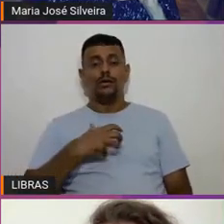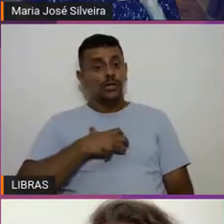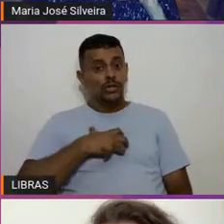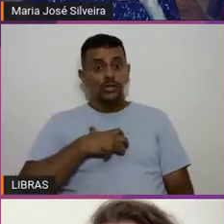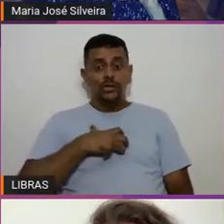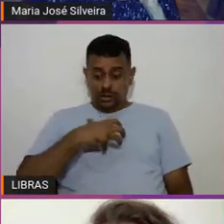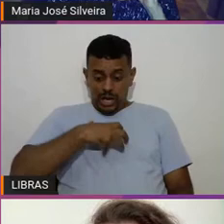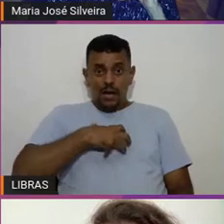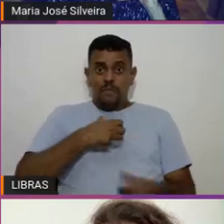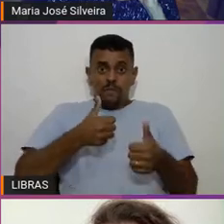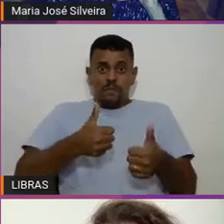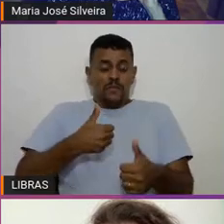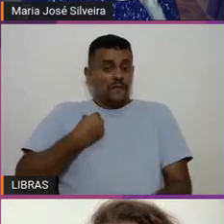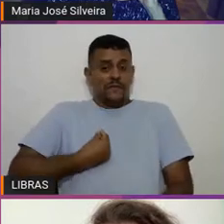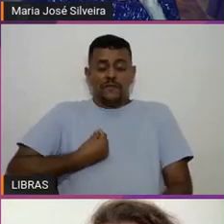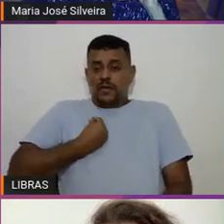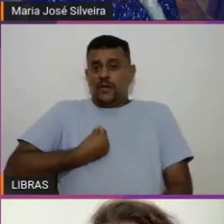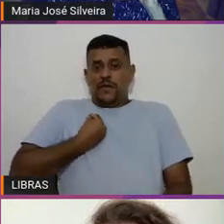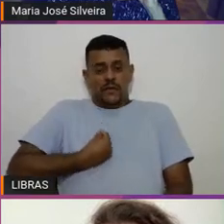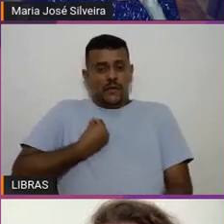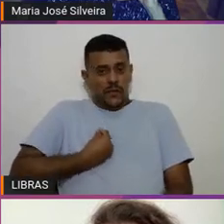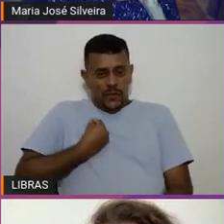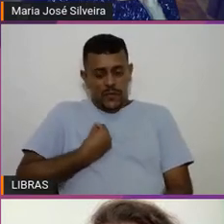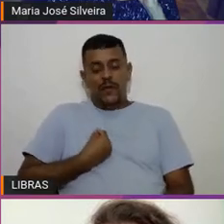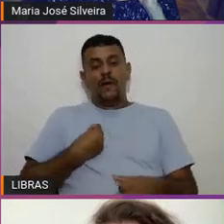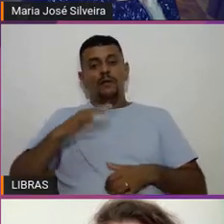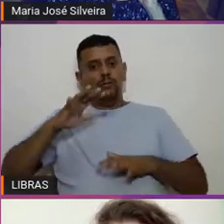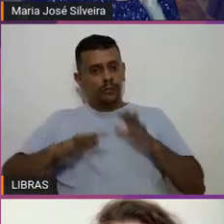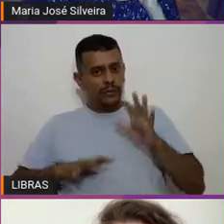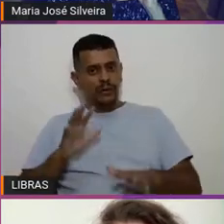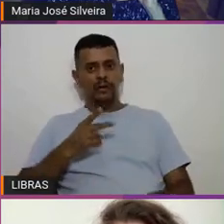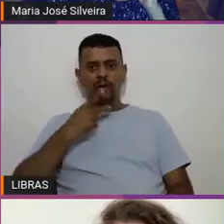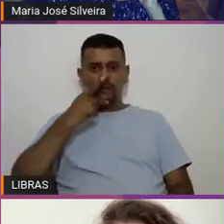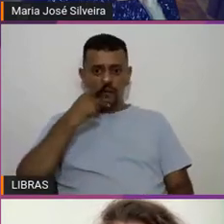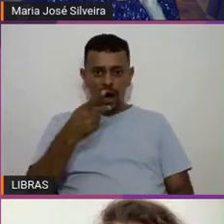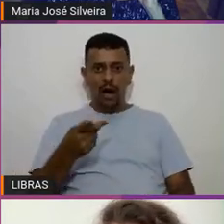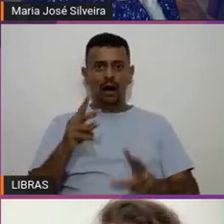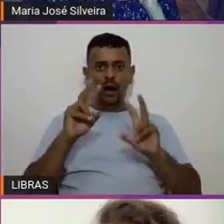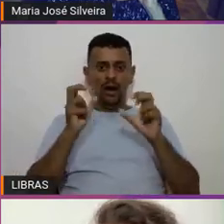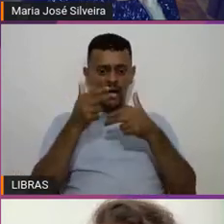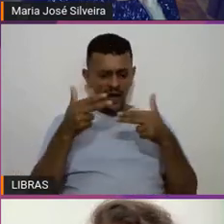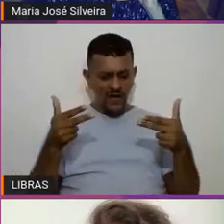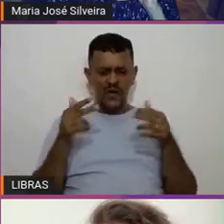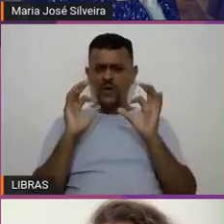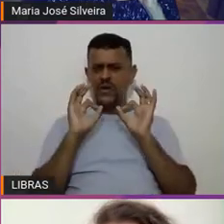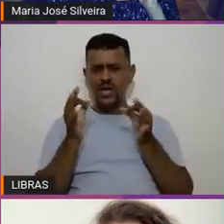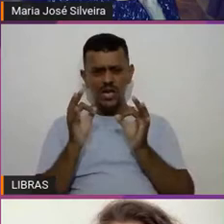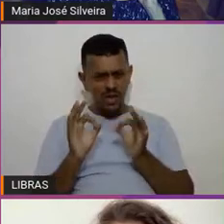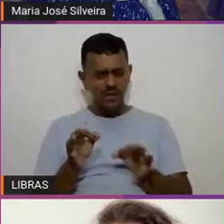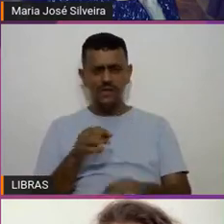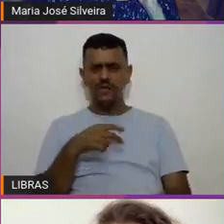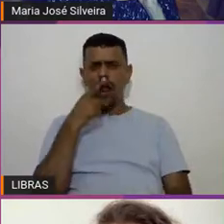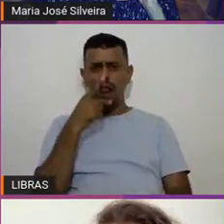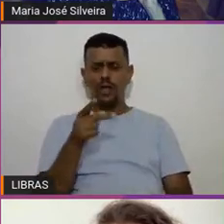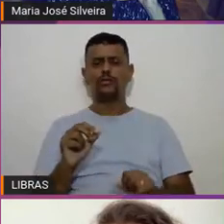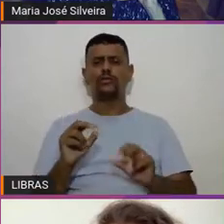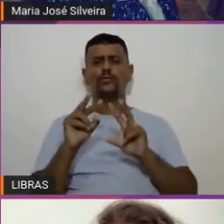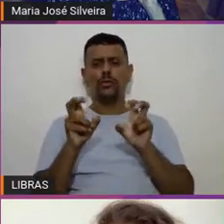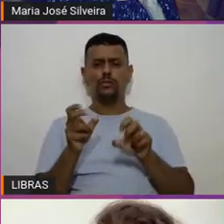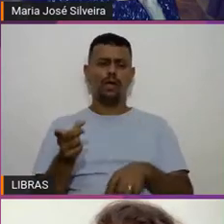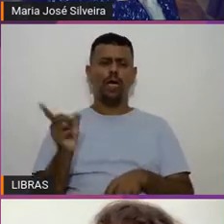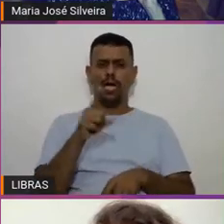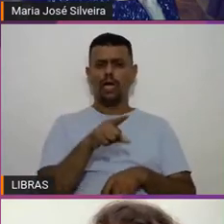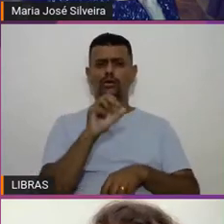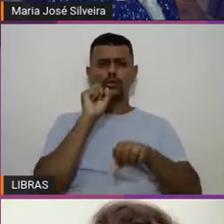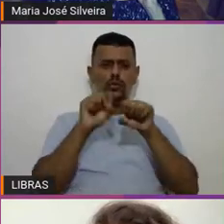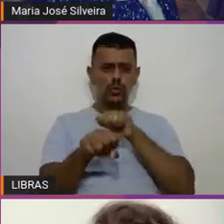porque a literatura tem isso né Você pode tá falando de uma coisa horrível Como descubro como o assassinato